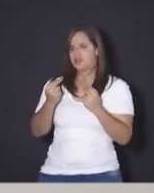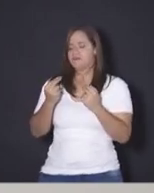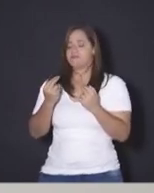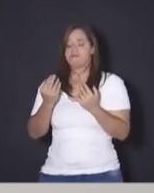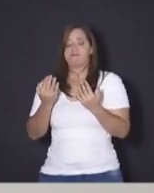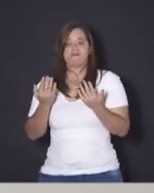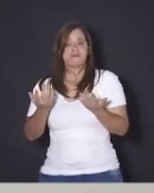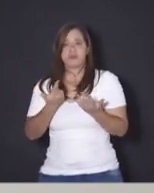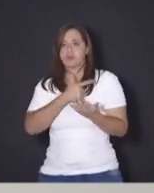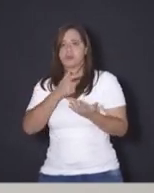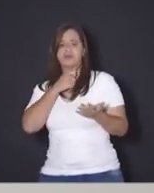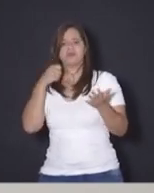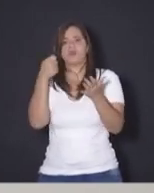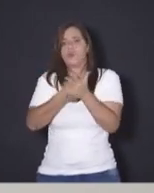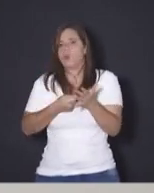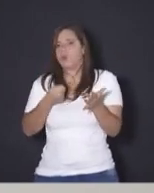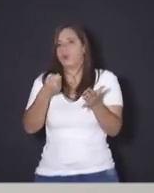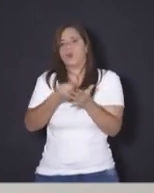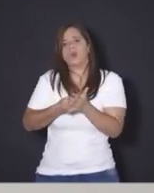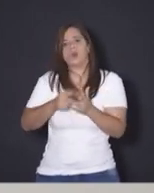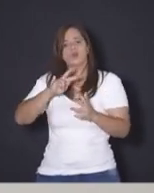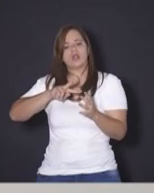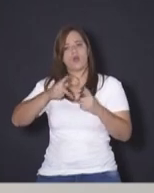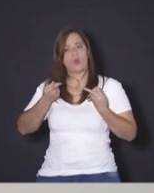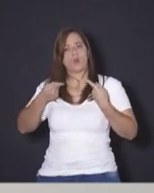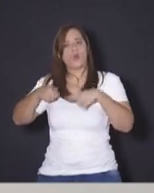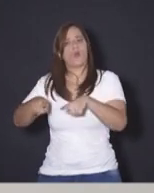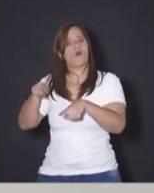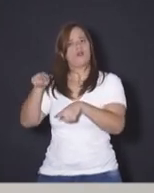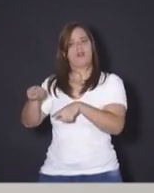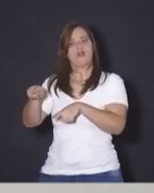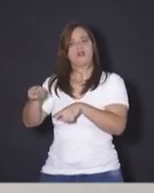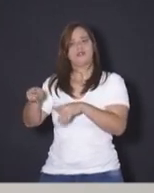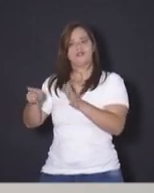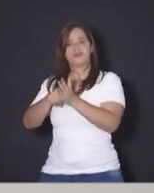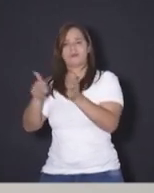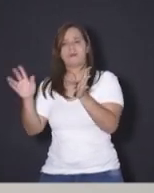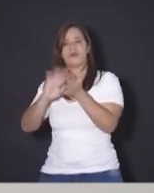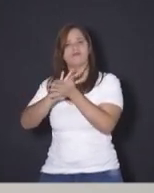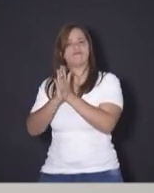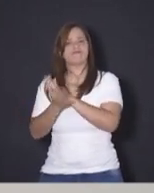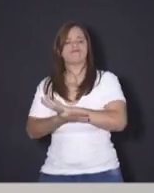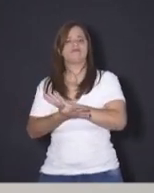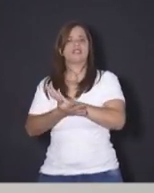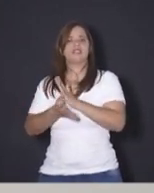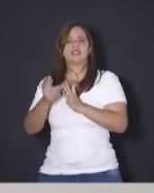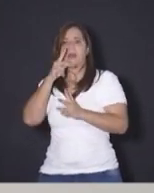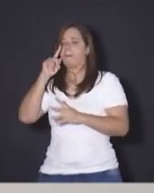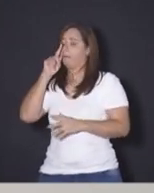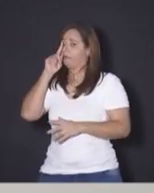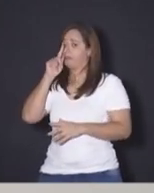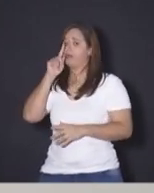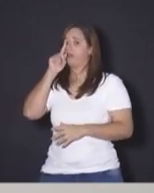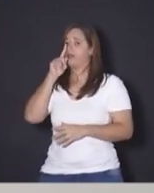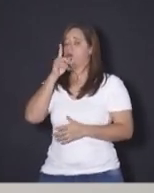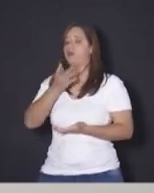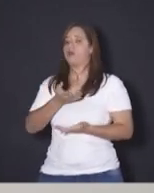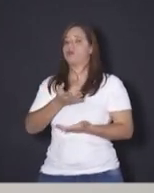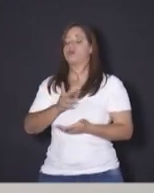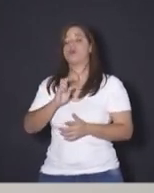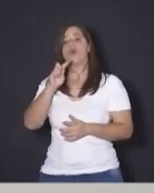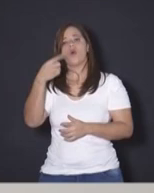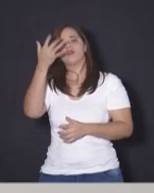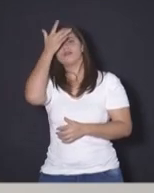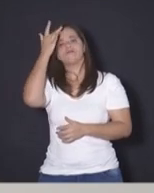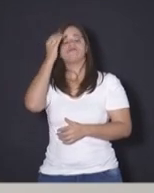não há como lutar contra contra isso é uma naturalização do racismo também que é perigoso outros vão